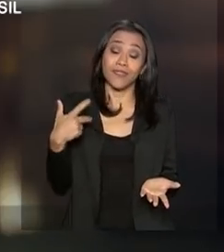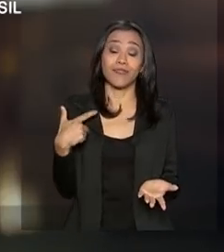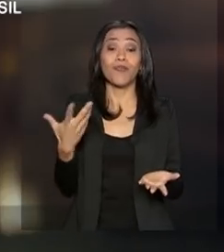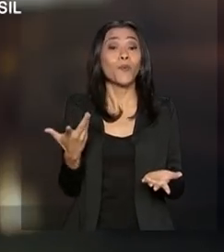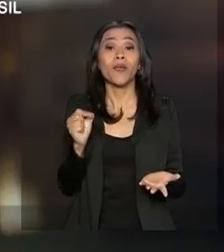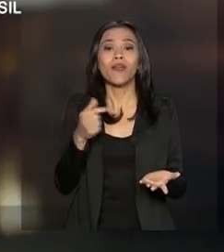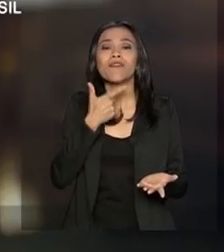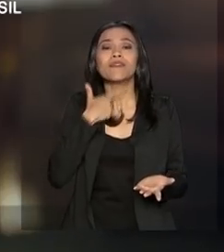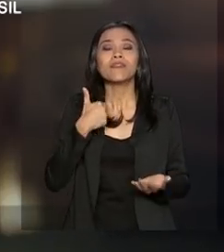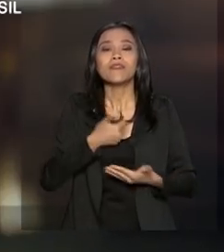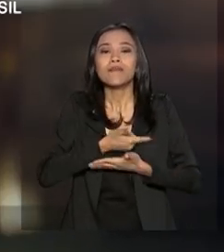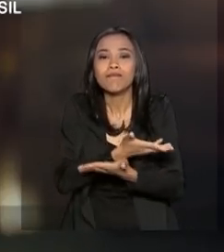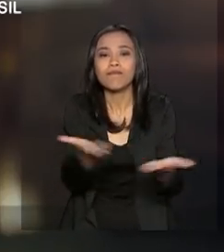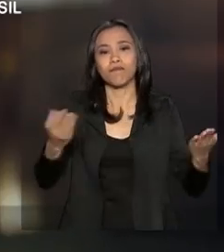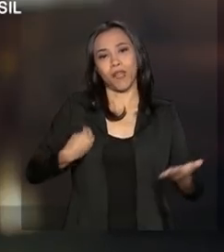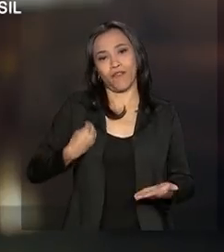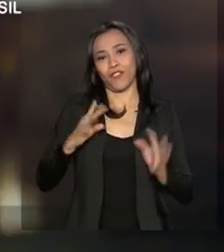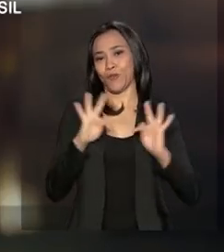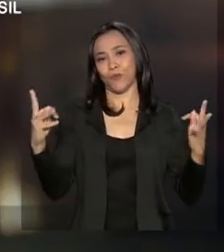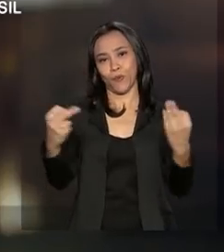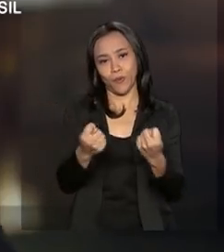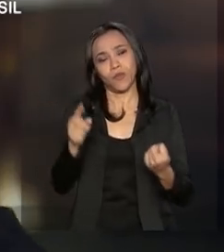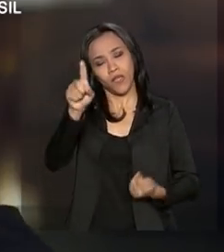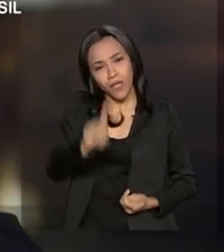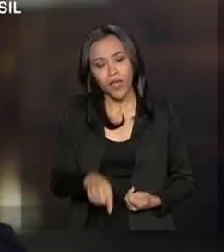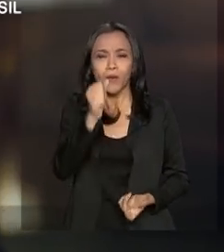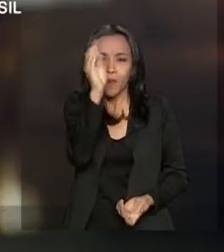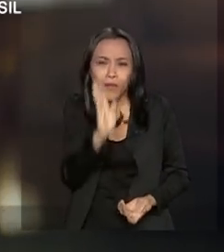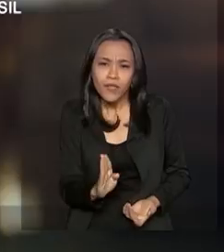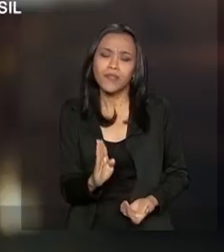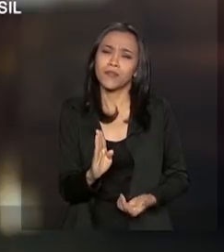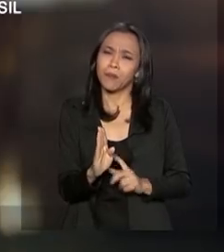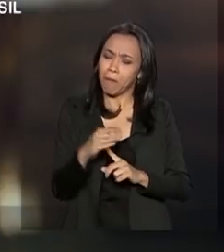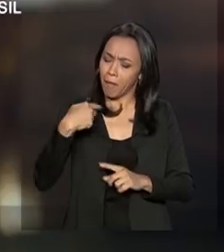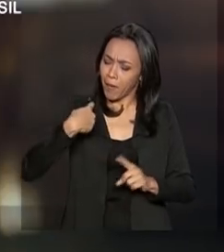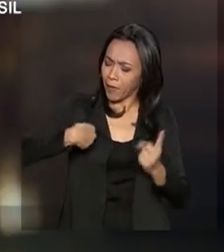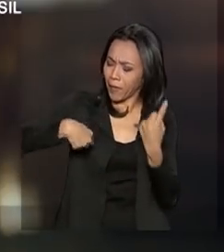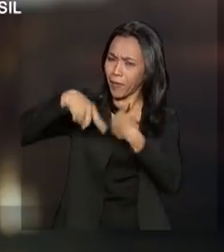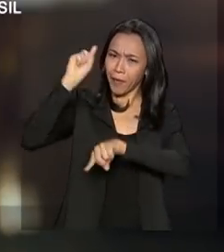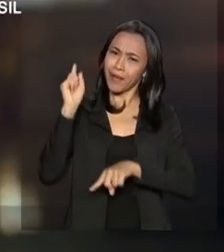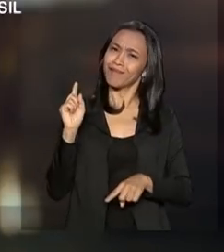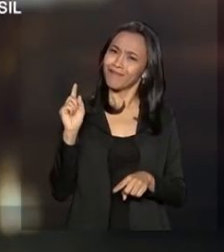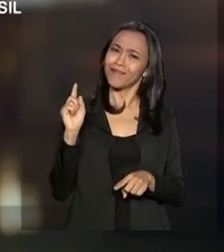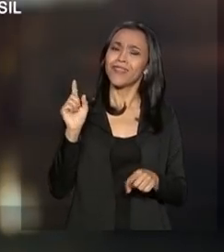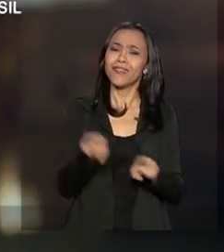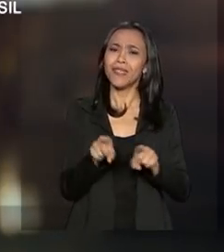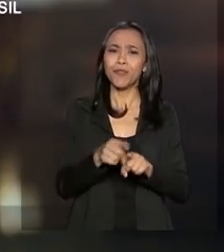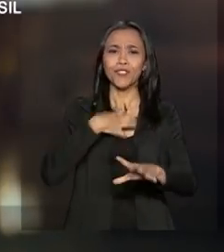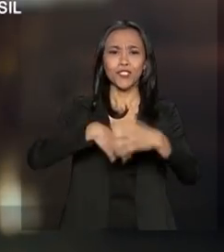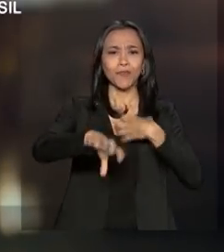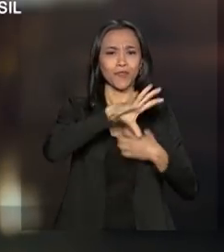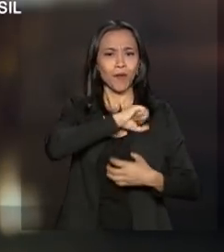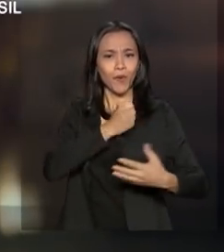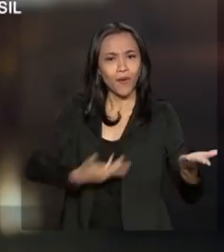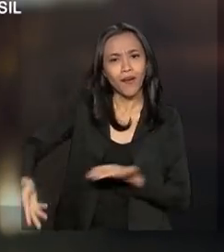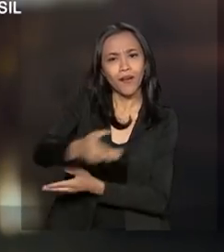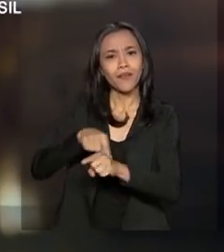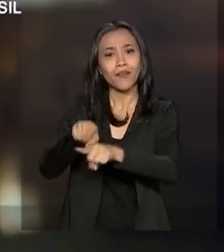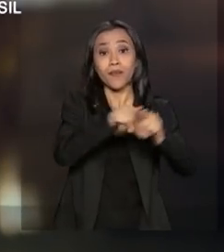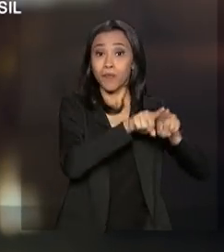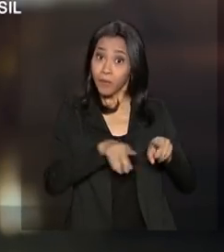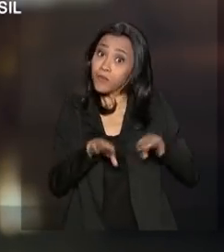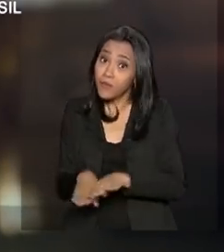desejo para a vida de todos nós, que é o de termos um Brasil cada vez mais próspero e cada vez mais fraterno, cada vez mais